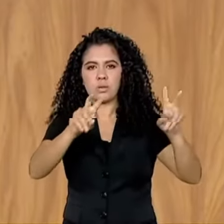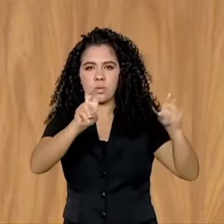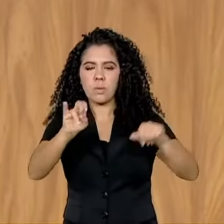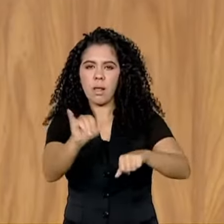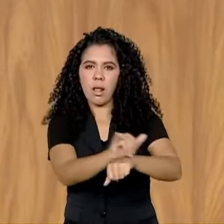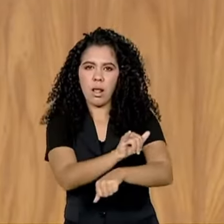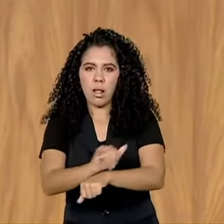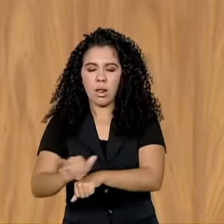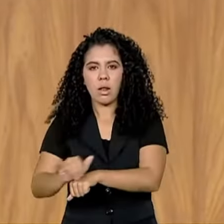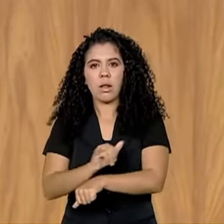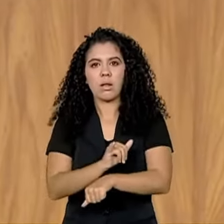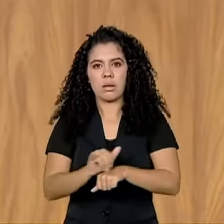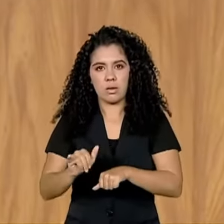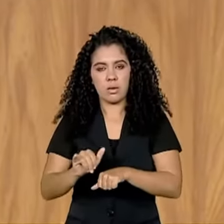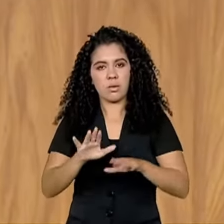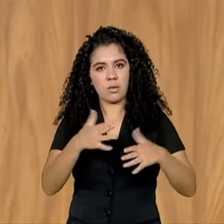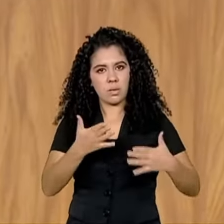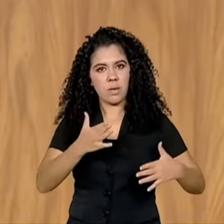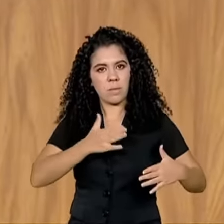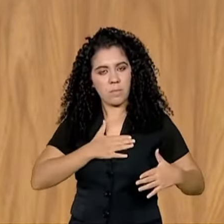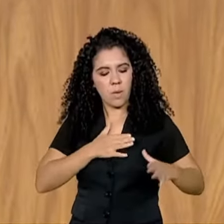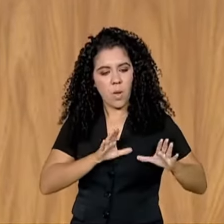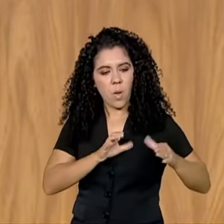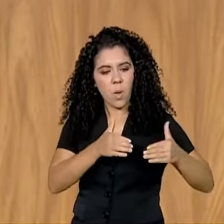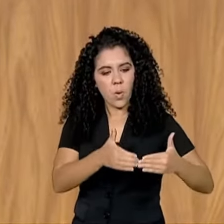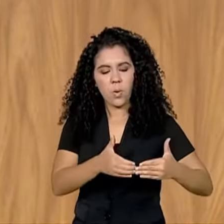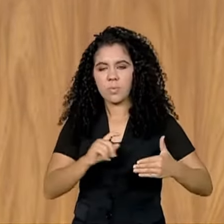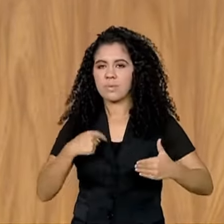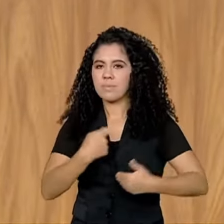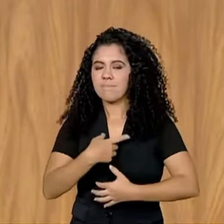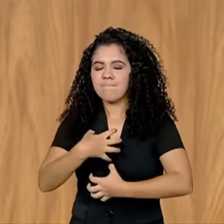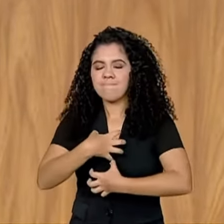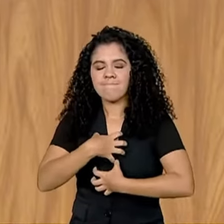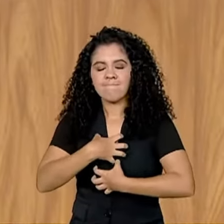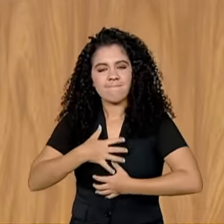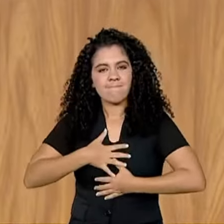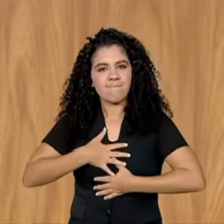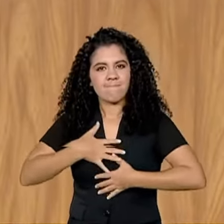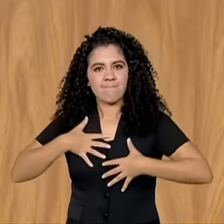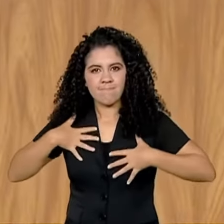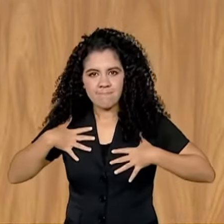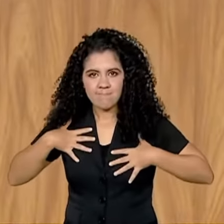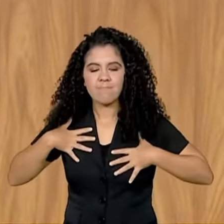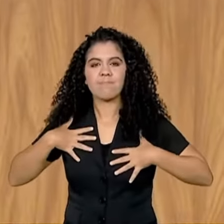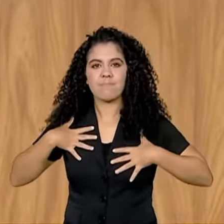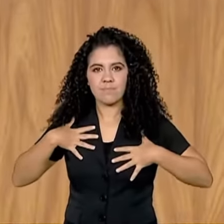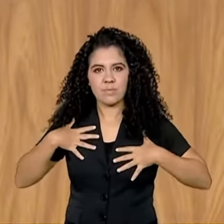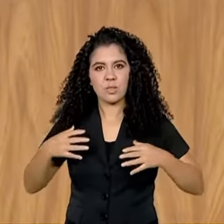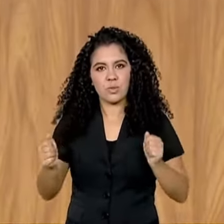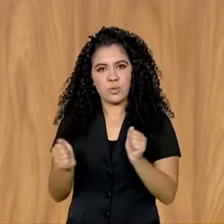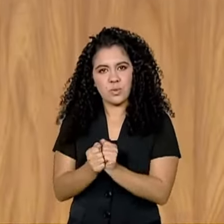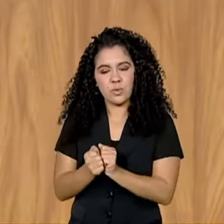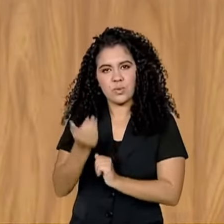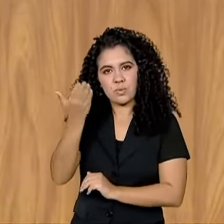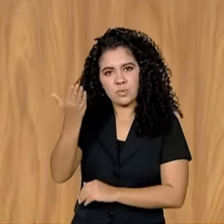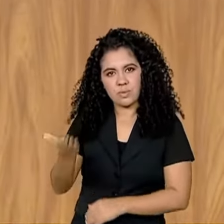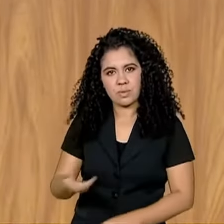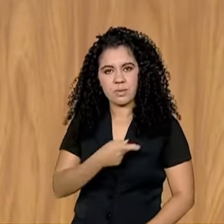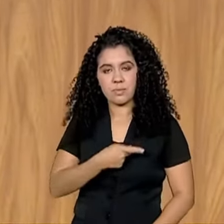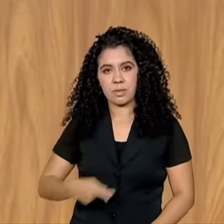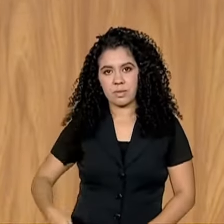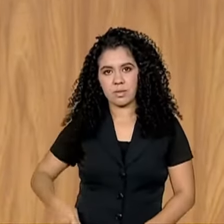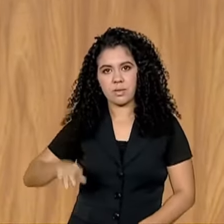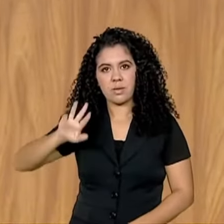Eu dizer que toda a minha comitiva e eu, pessoalmente, nos sentimos imensamente honrados de estarmos hoje aqui ao seu lado, aqui